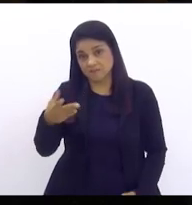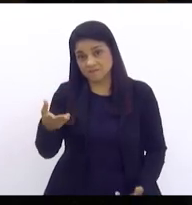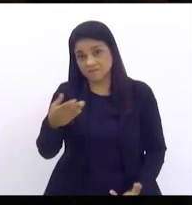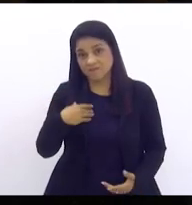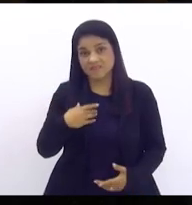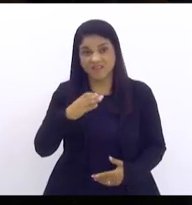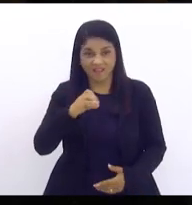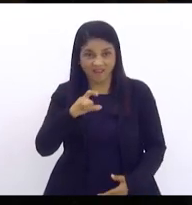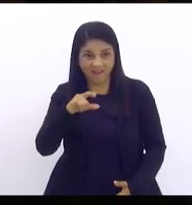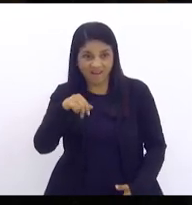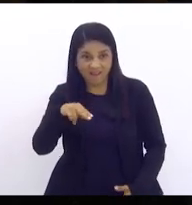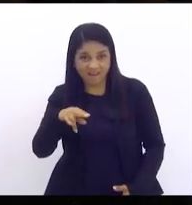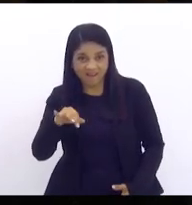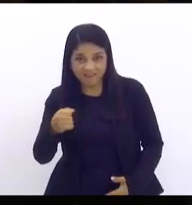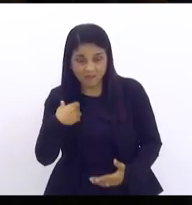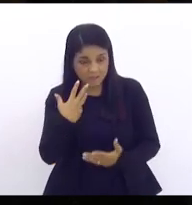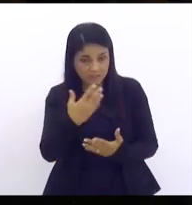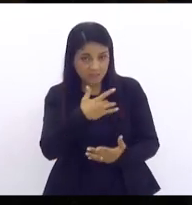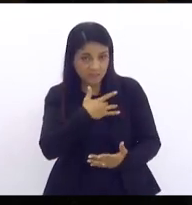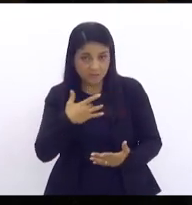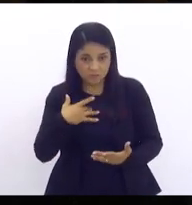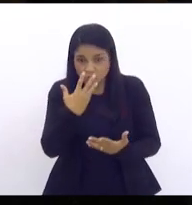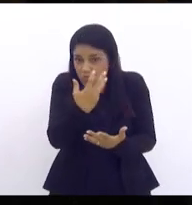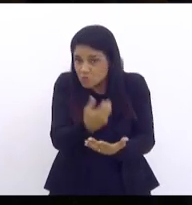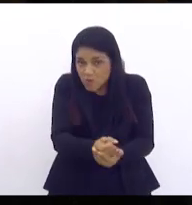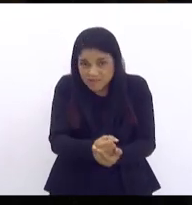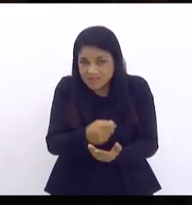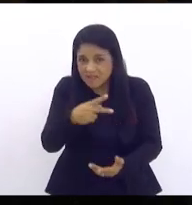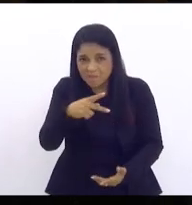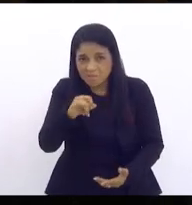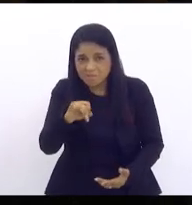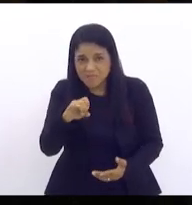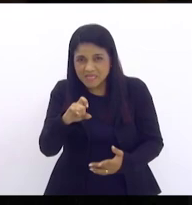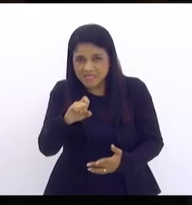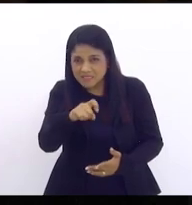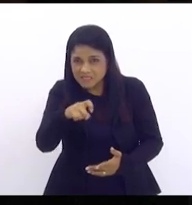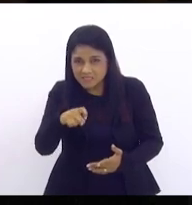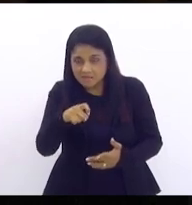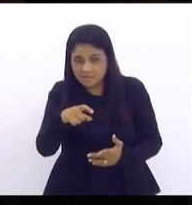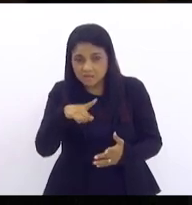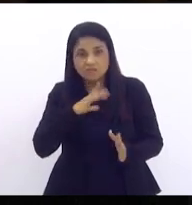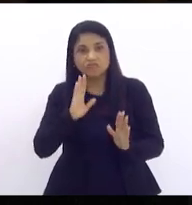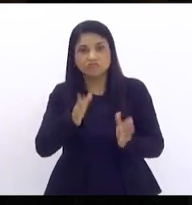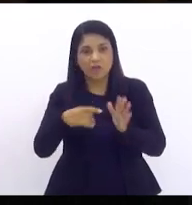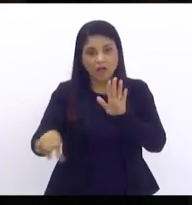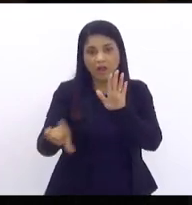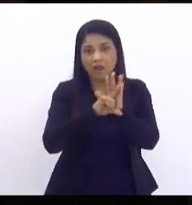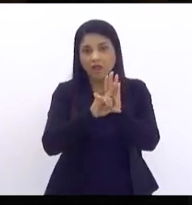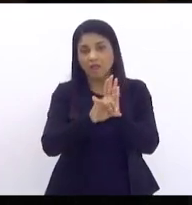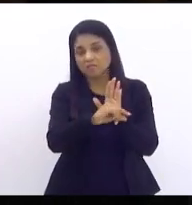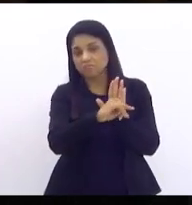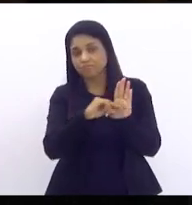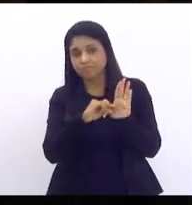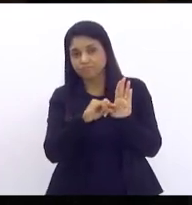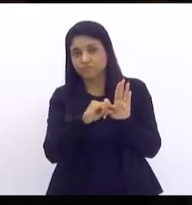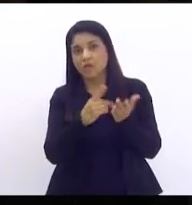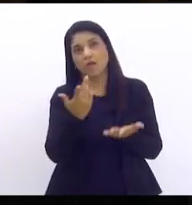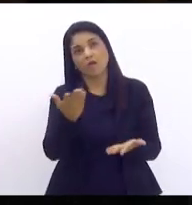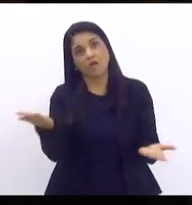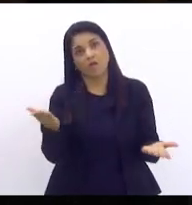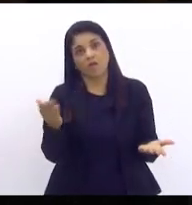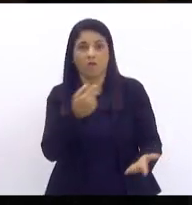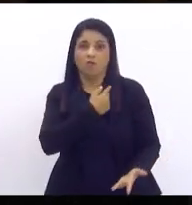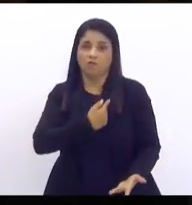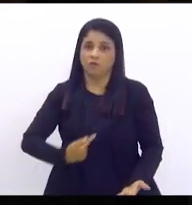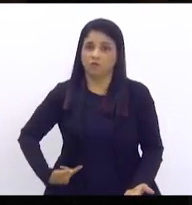quando está escrito em lei é um absurdo. Então, senhor governador, o senhor,